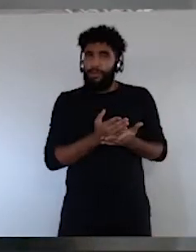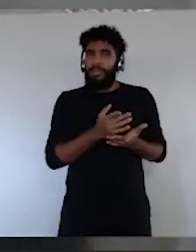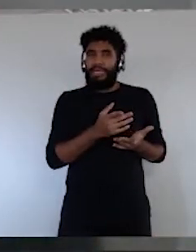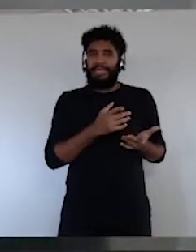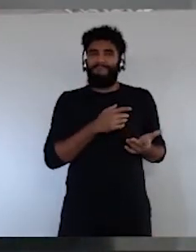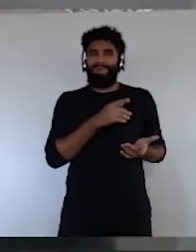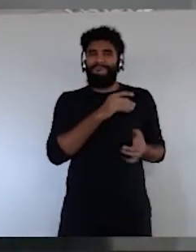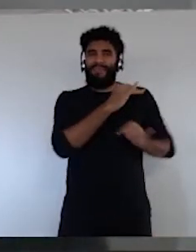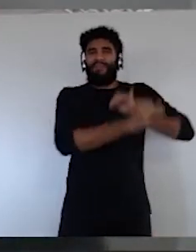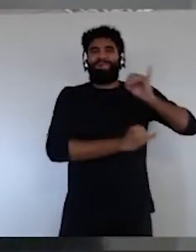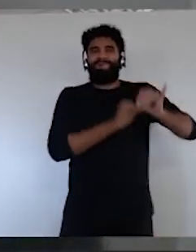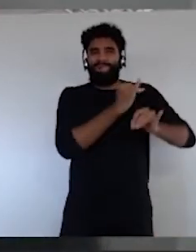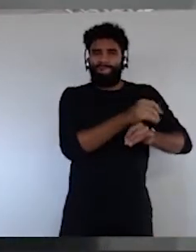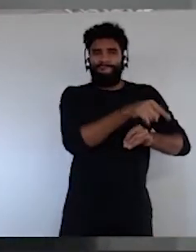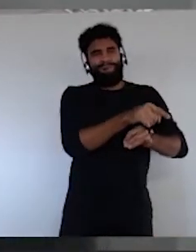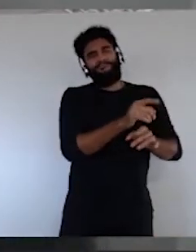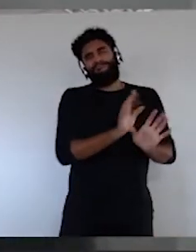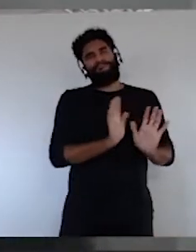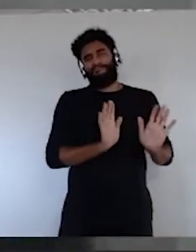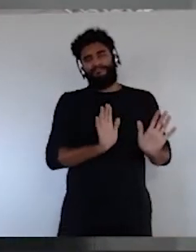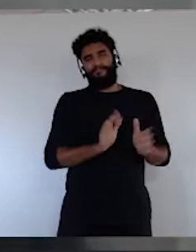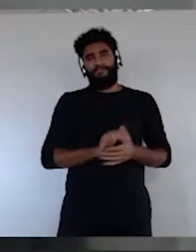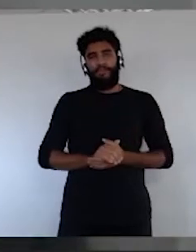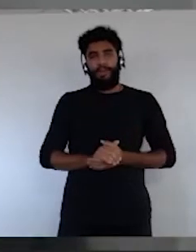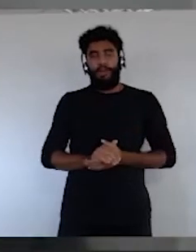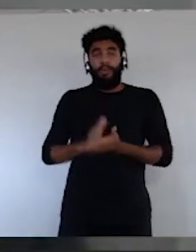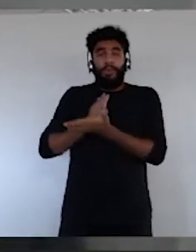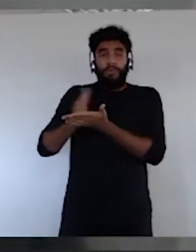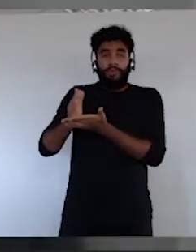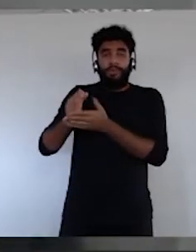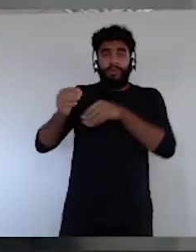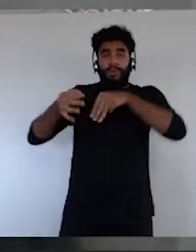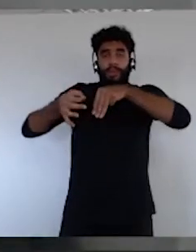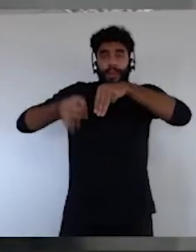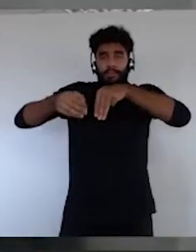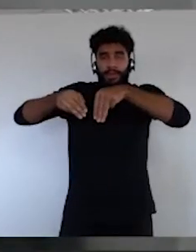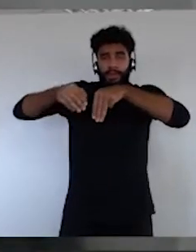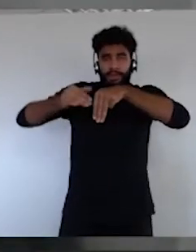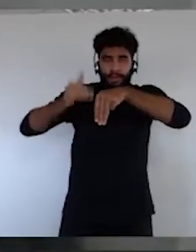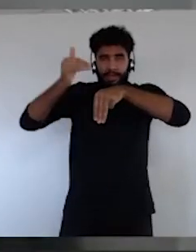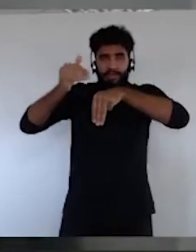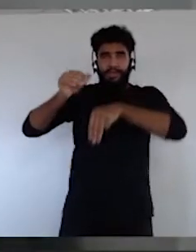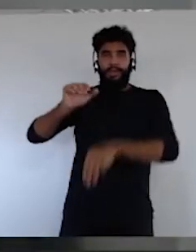aqueles que estavam impedidos, então, de repente, você tinha problema até de